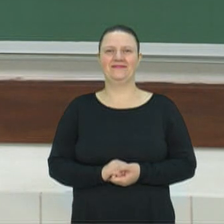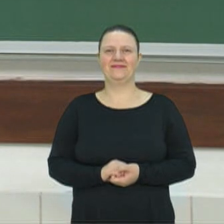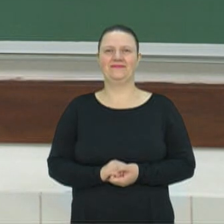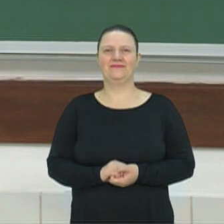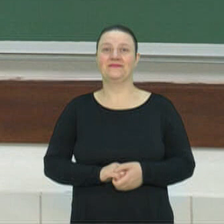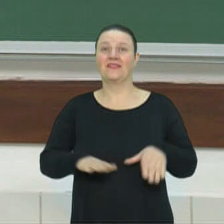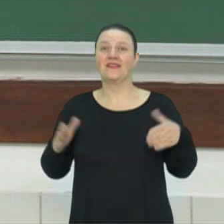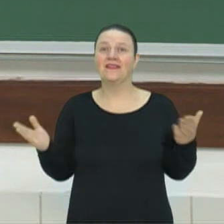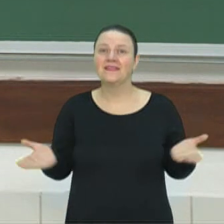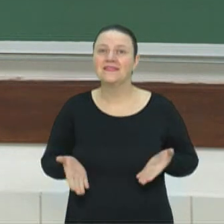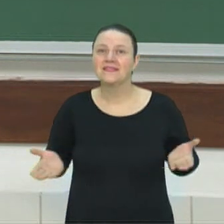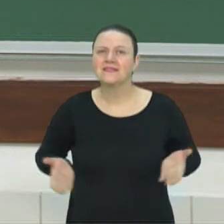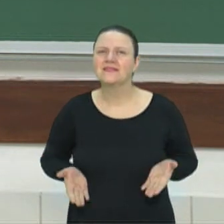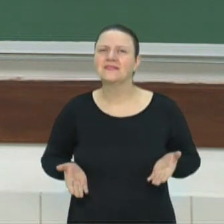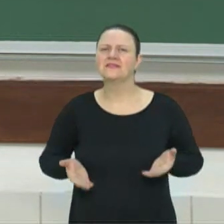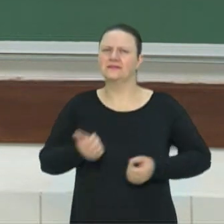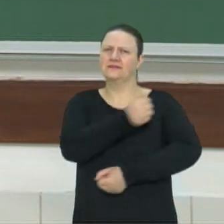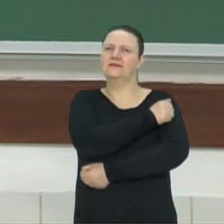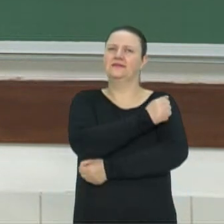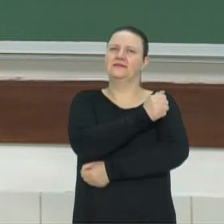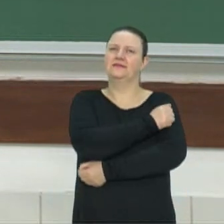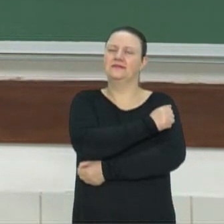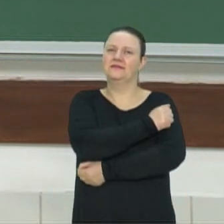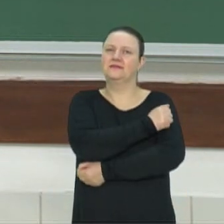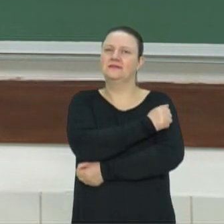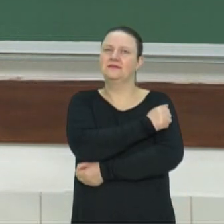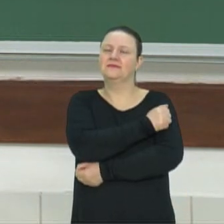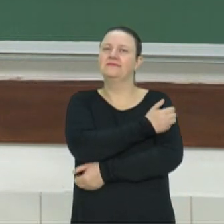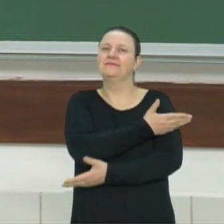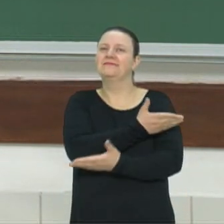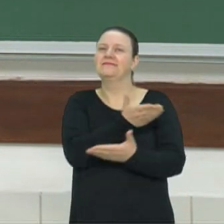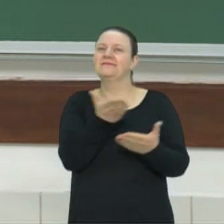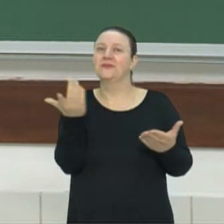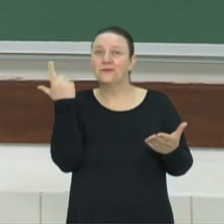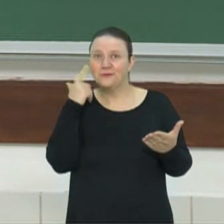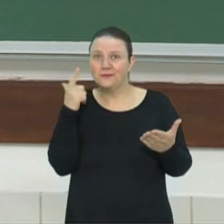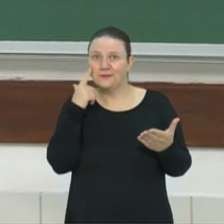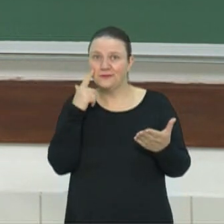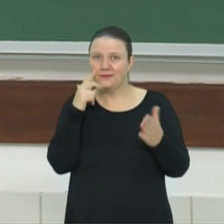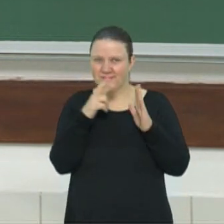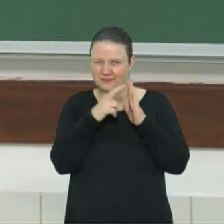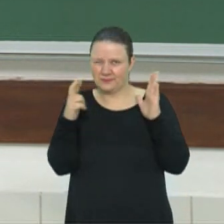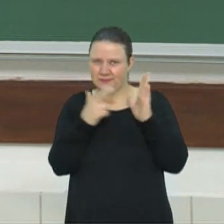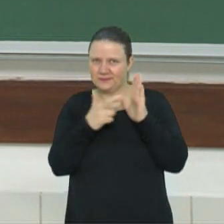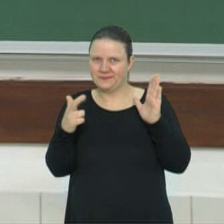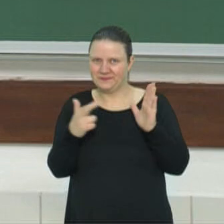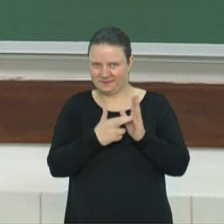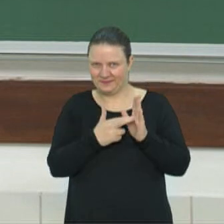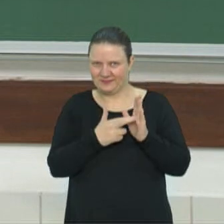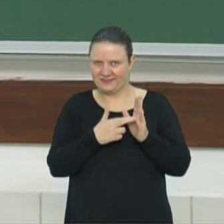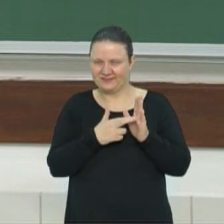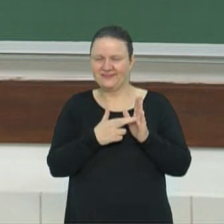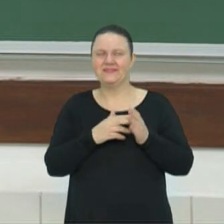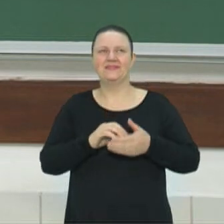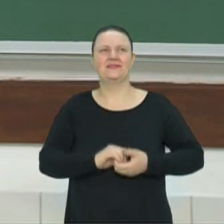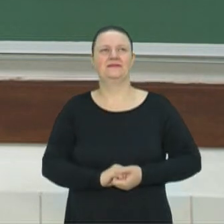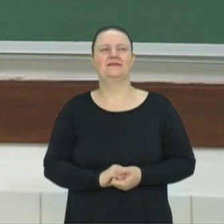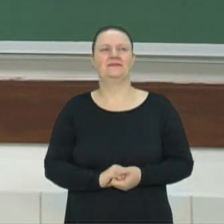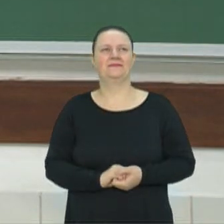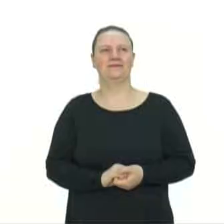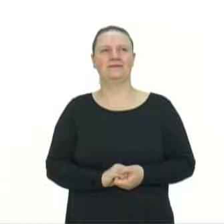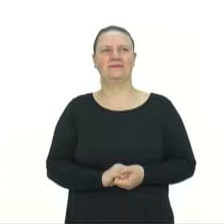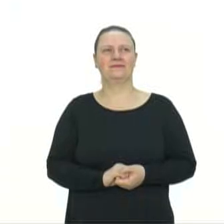E então, chicos? E então, pessoal, conseguiram responder com aquelas dicas? Vamos lá?